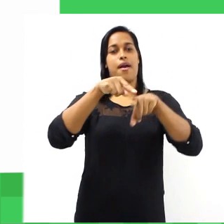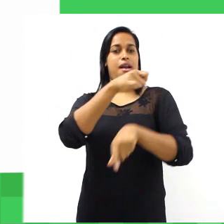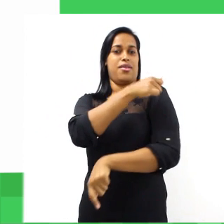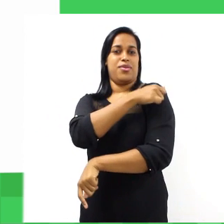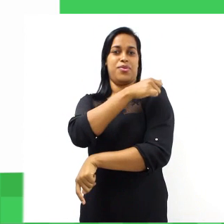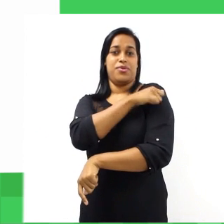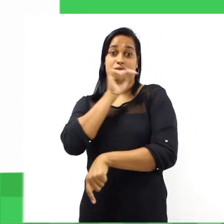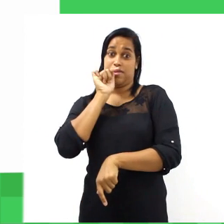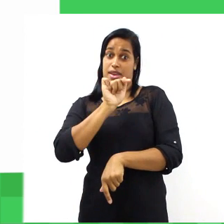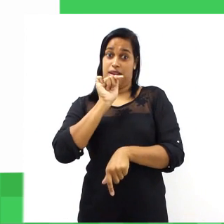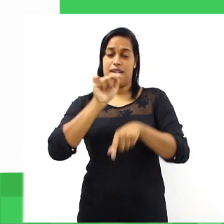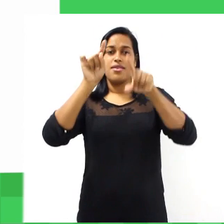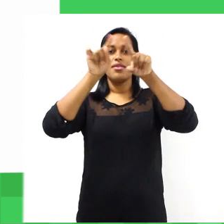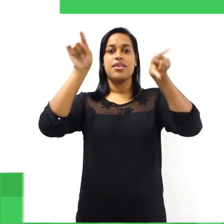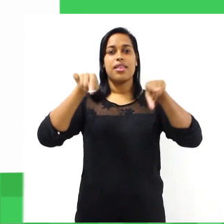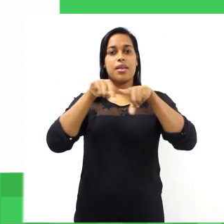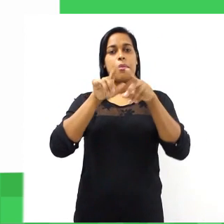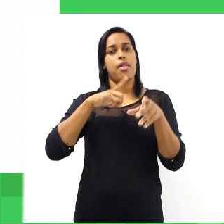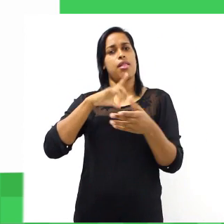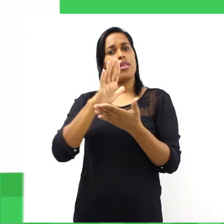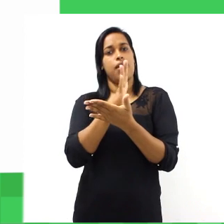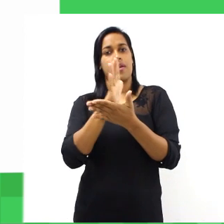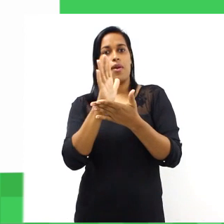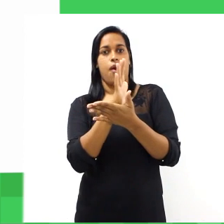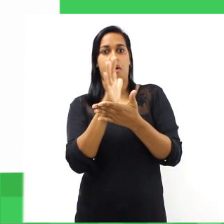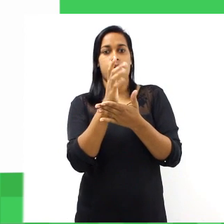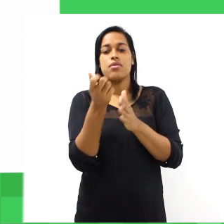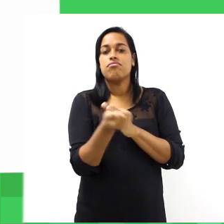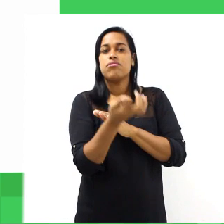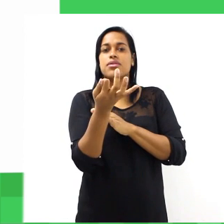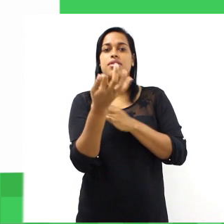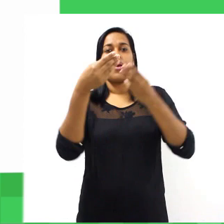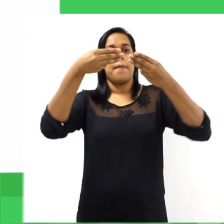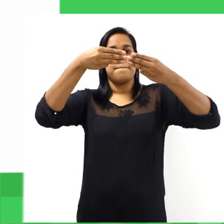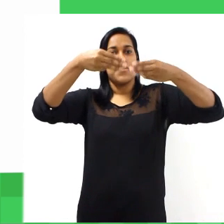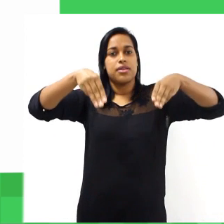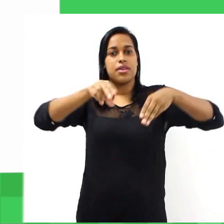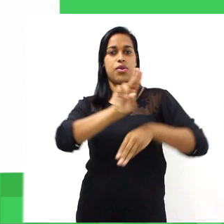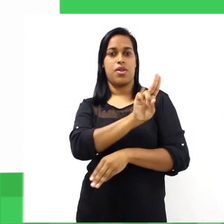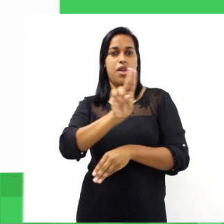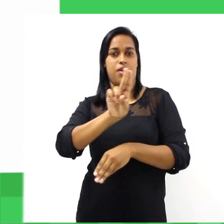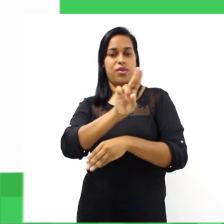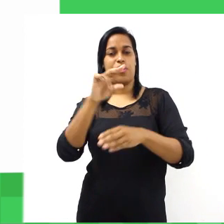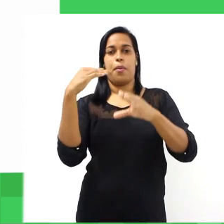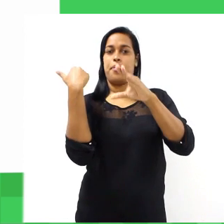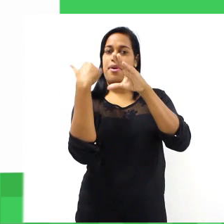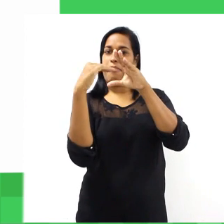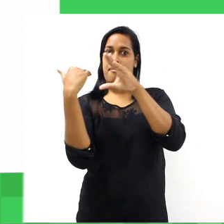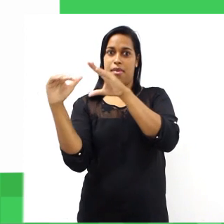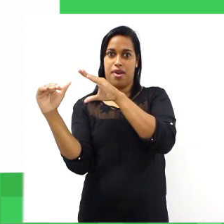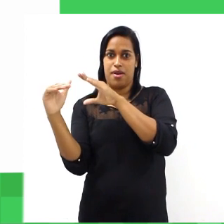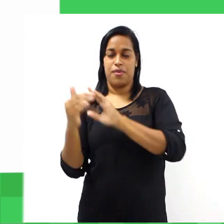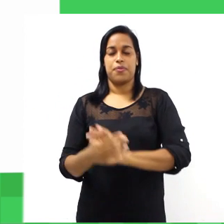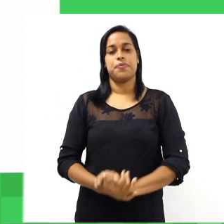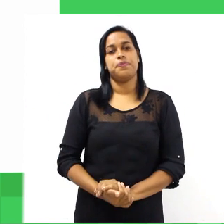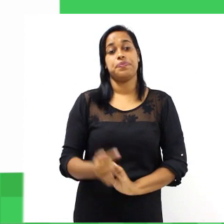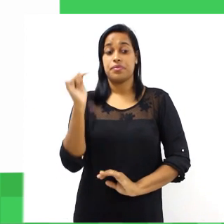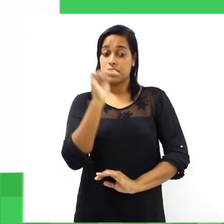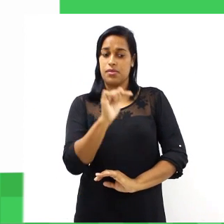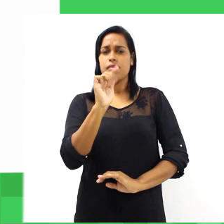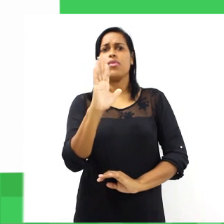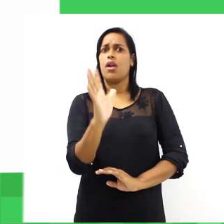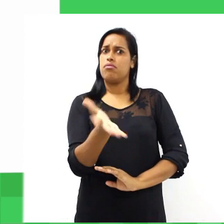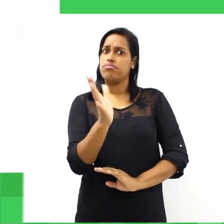tabela possui algumas informações de alunos, como matrícula, nome, e-mail. Aqui a gente já